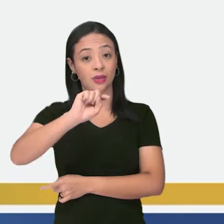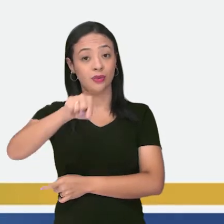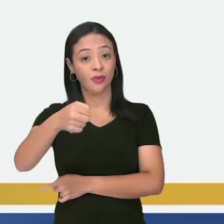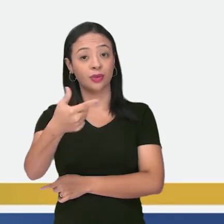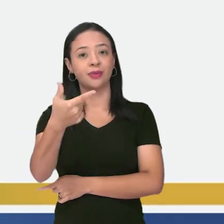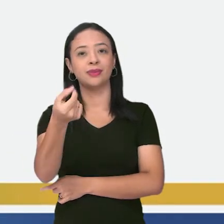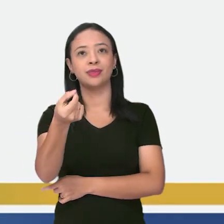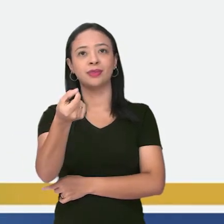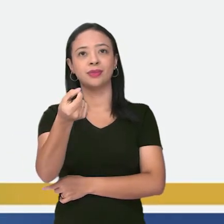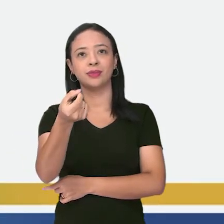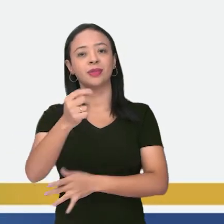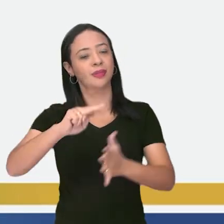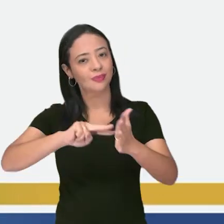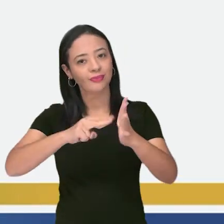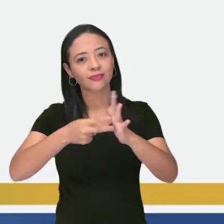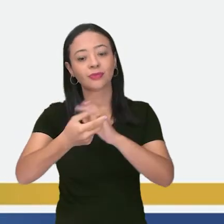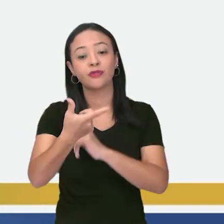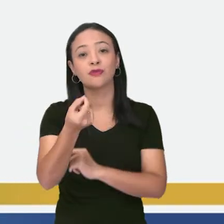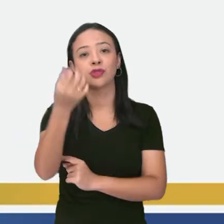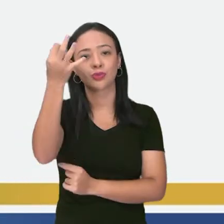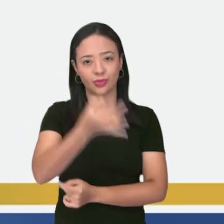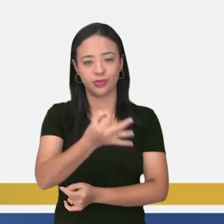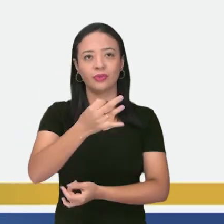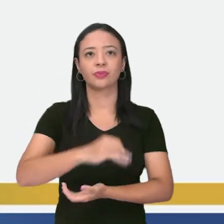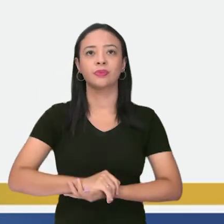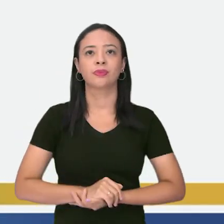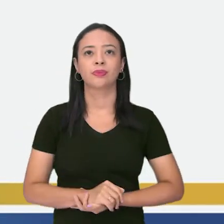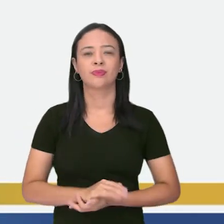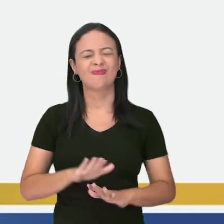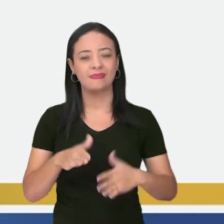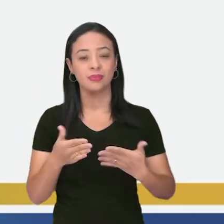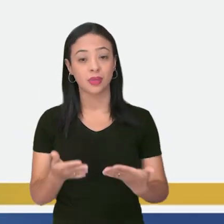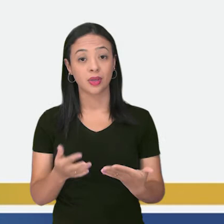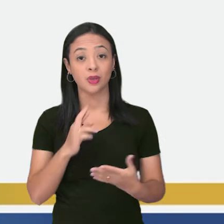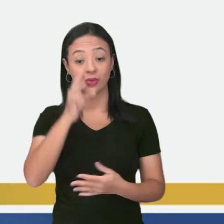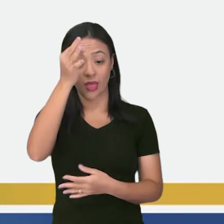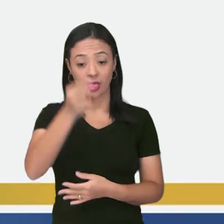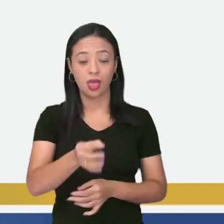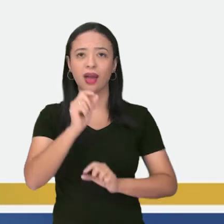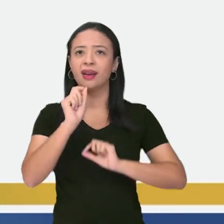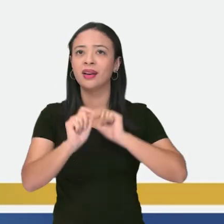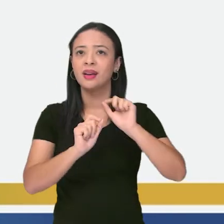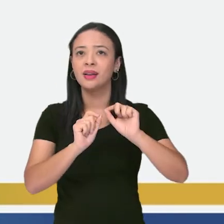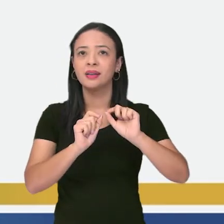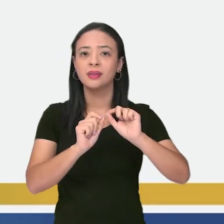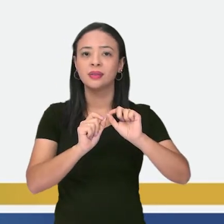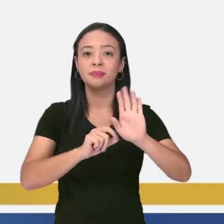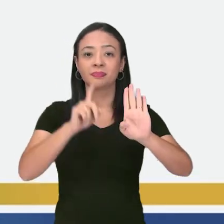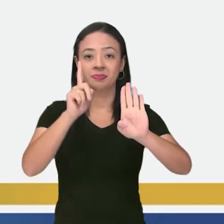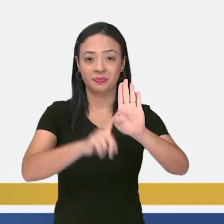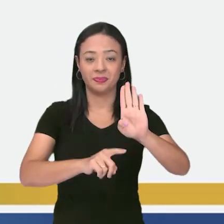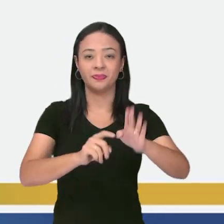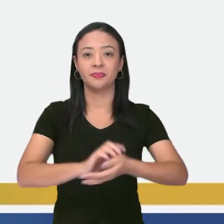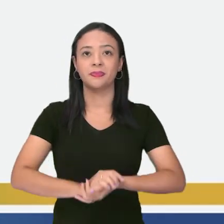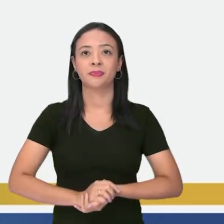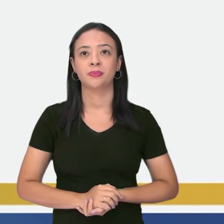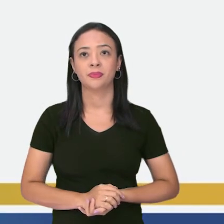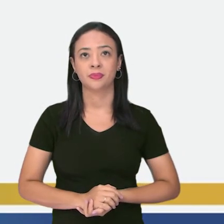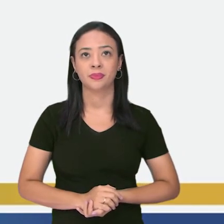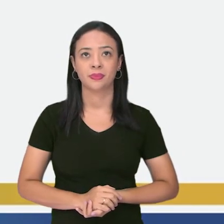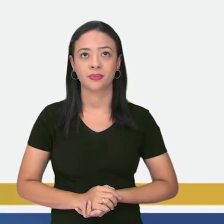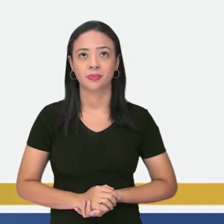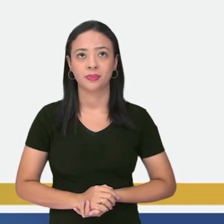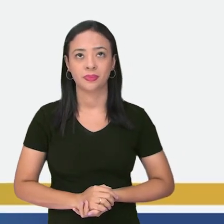0,20, que é igual a 20%. Portanto, aí a alternativa correta aí é a letra B.